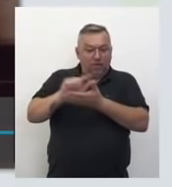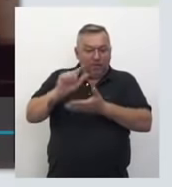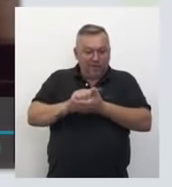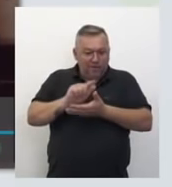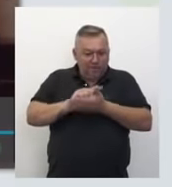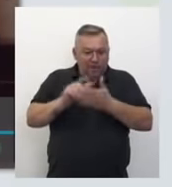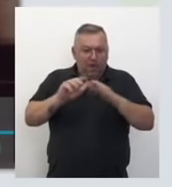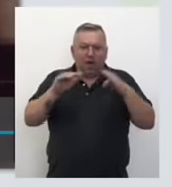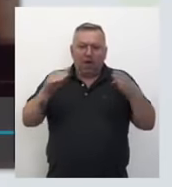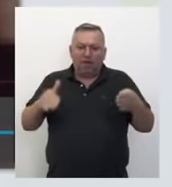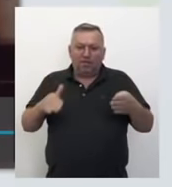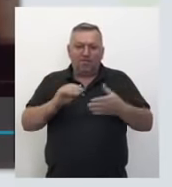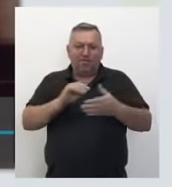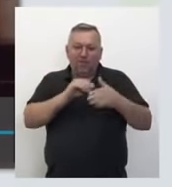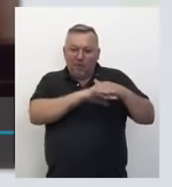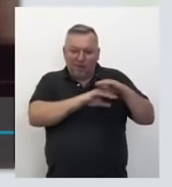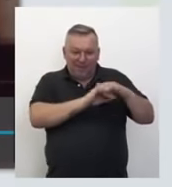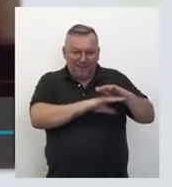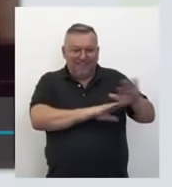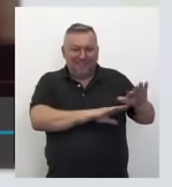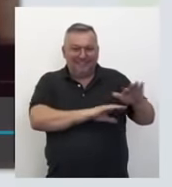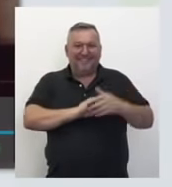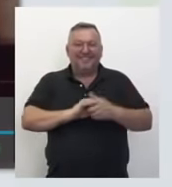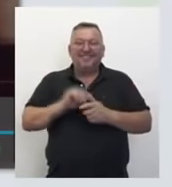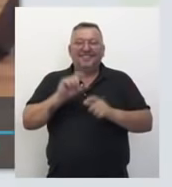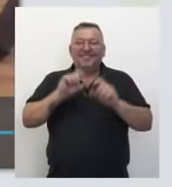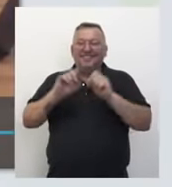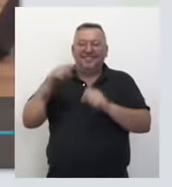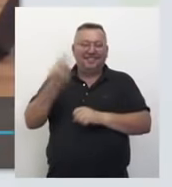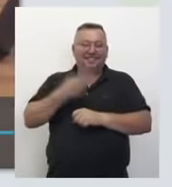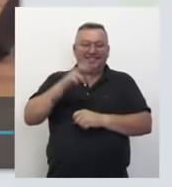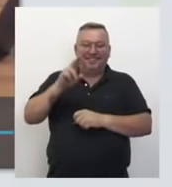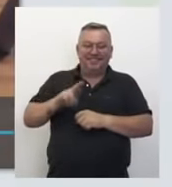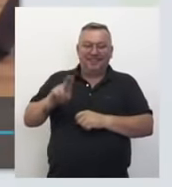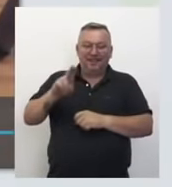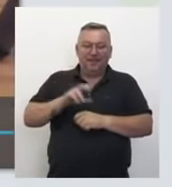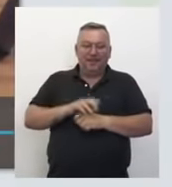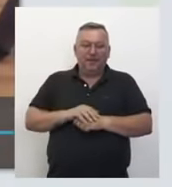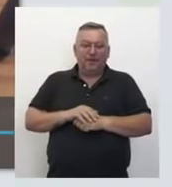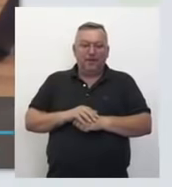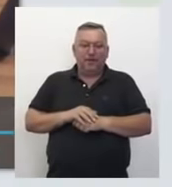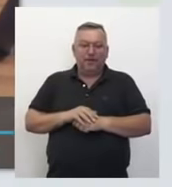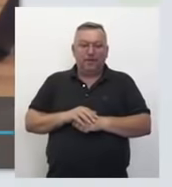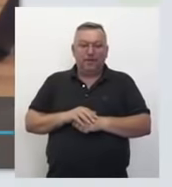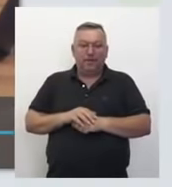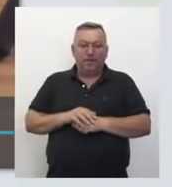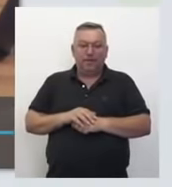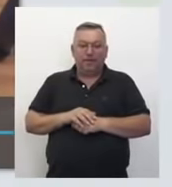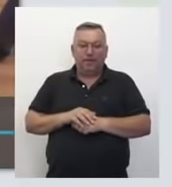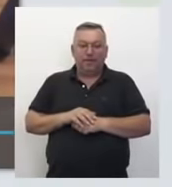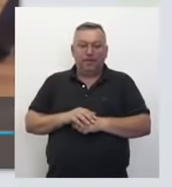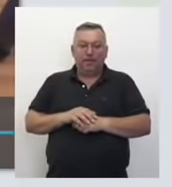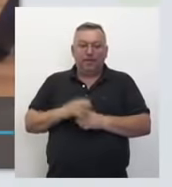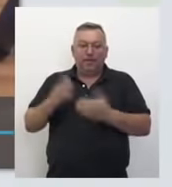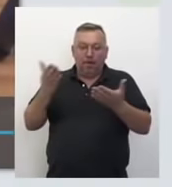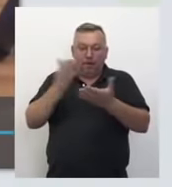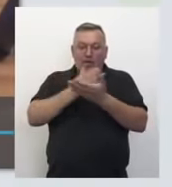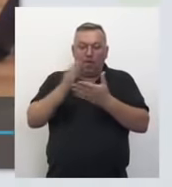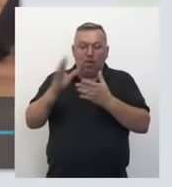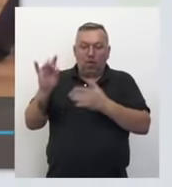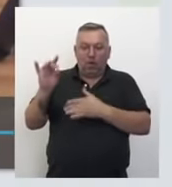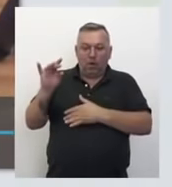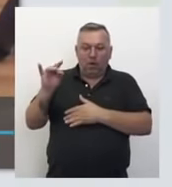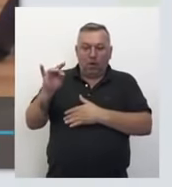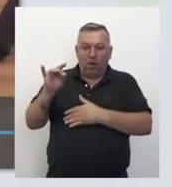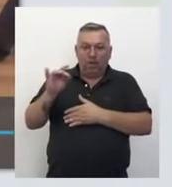aqui, colocando nos bastidores o que eu não estou usando. Então, aqui está o museu. Agora eu vou começar a colar. Então, a base do